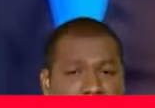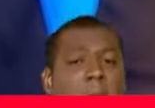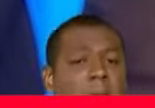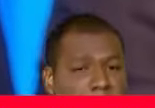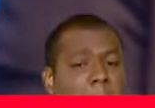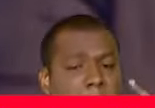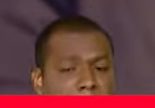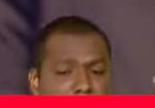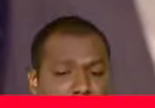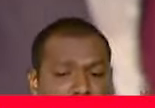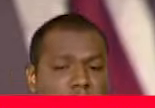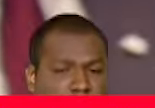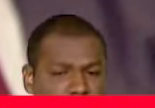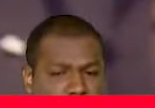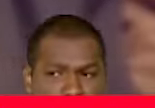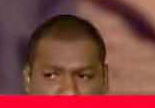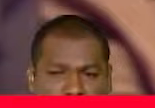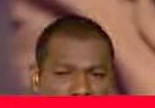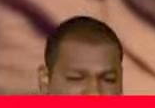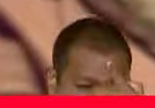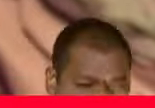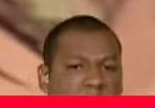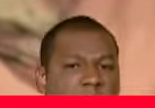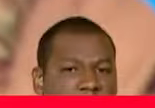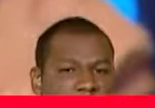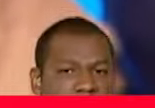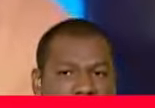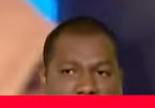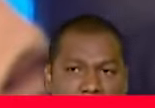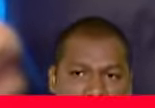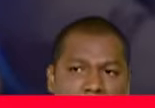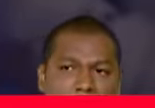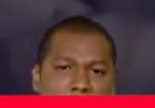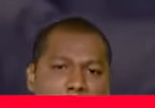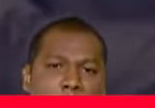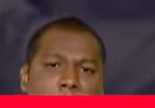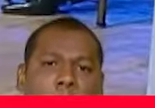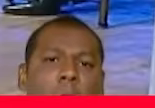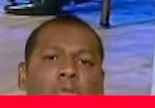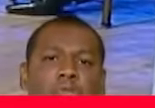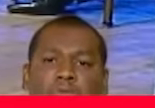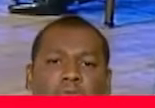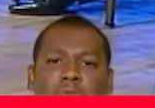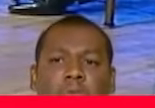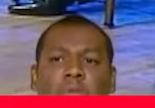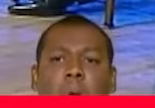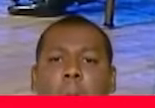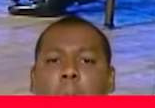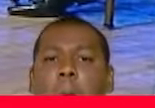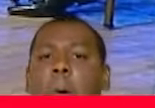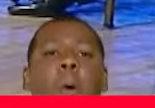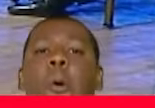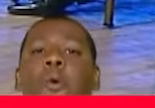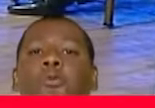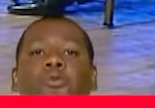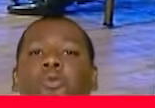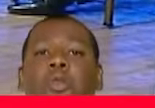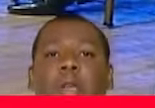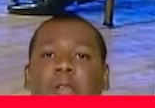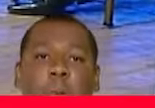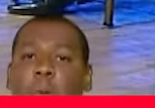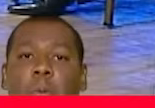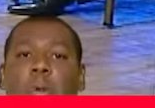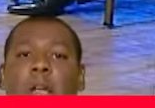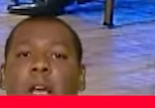político que gosta de fazer algumas obras apenas no último ano de mandato.